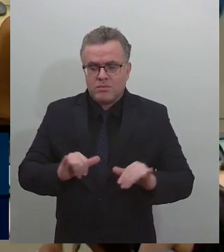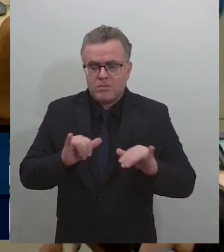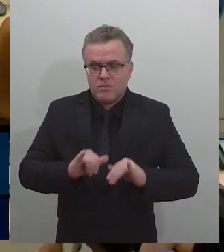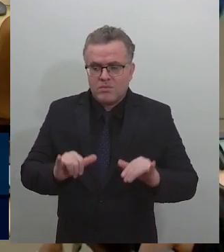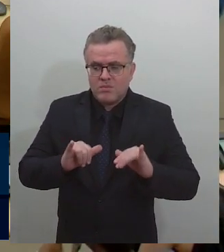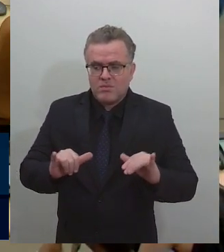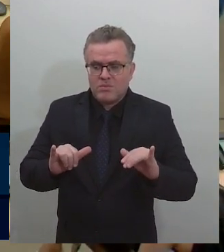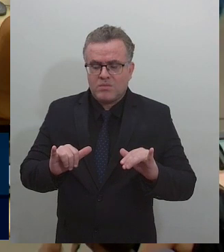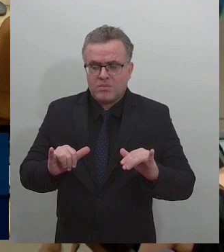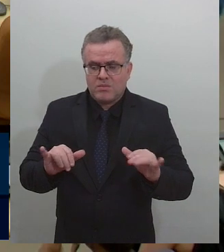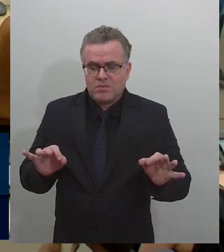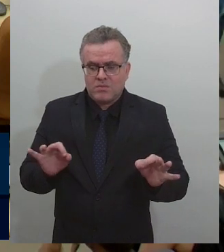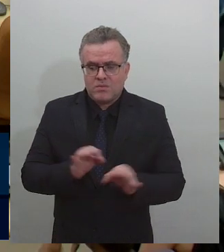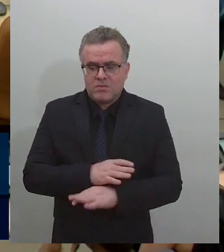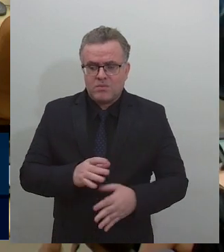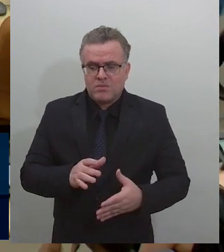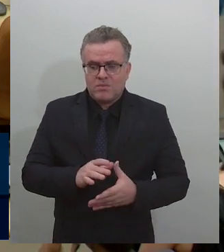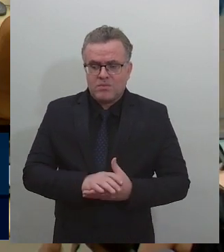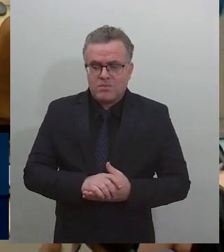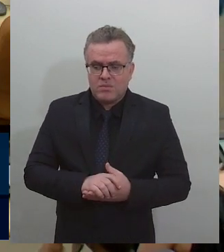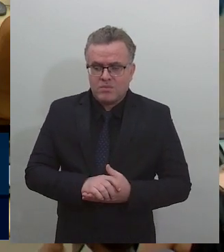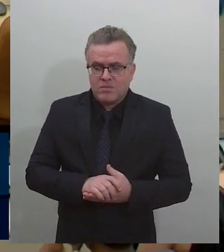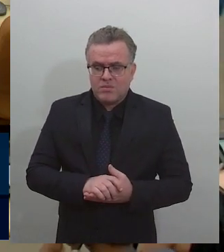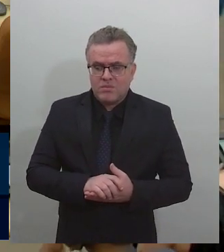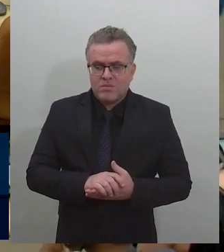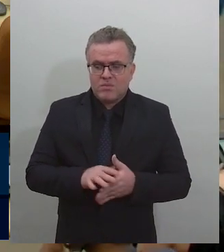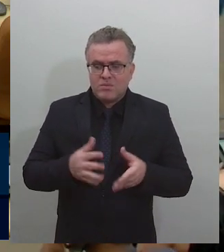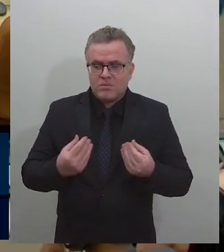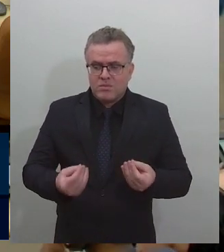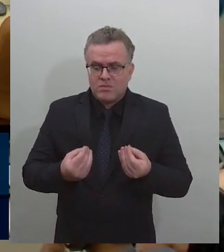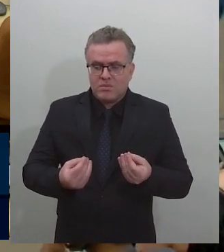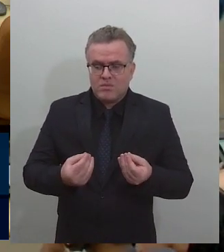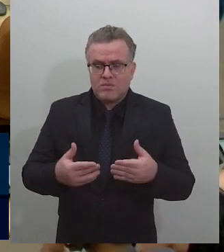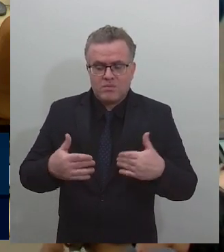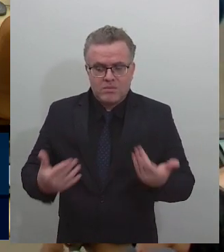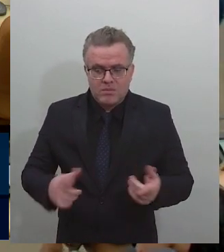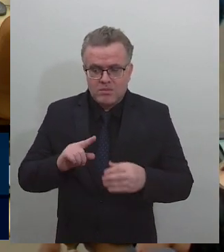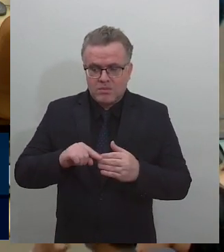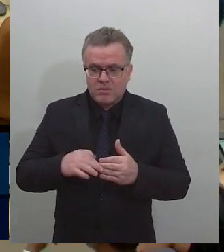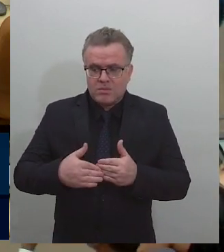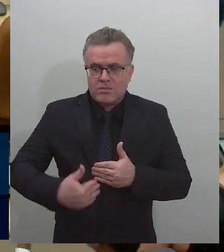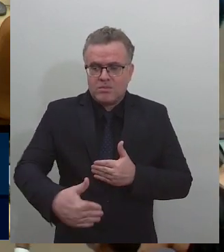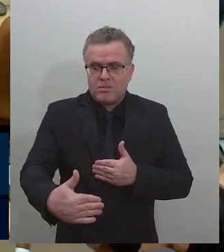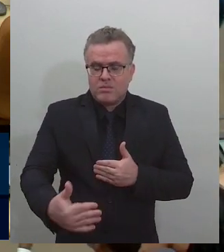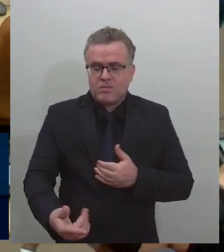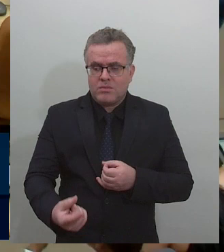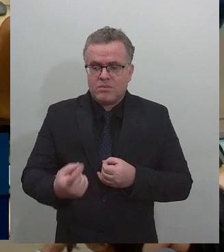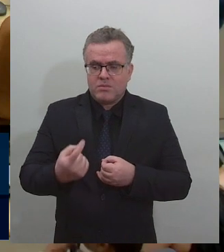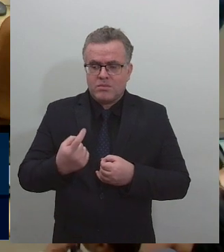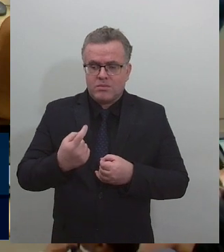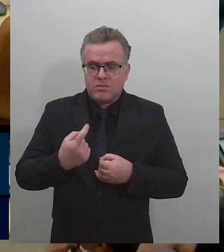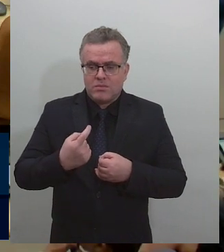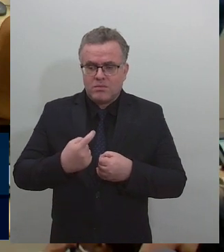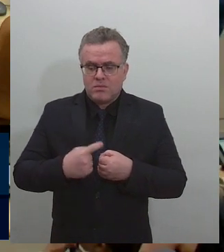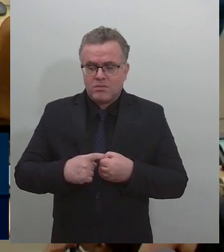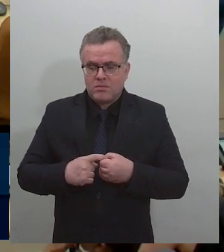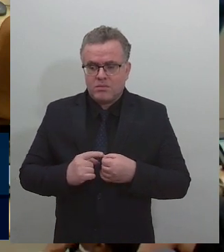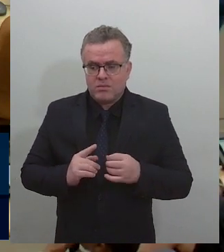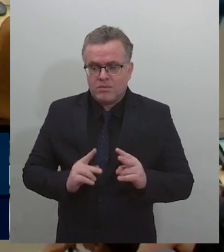recesso, né, porque depois que eu retornei lá do México, né, do